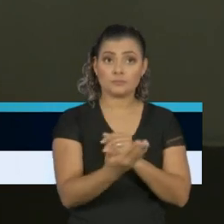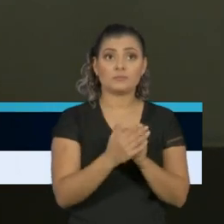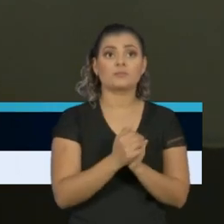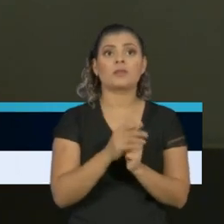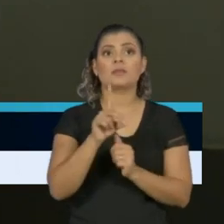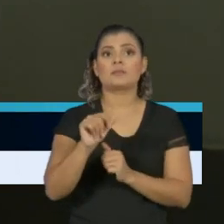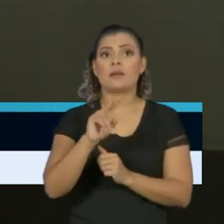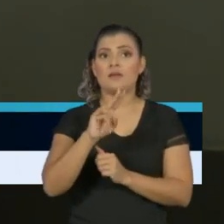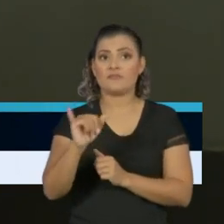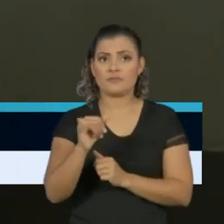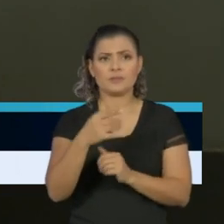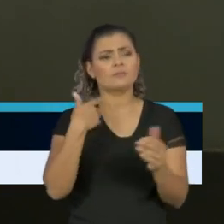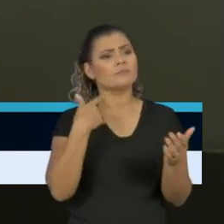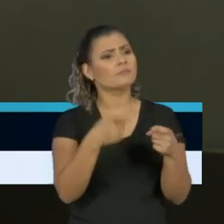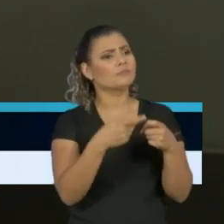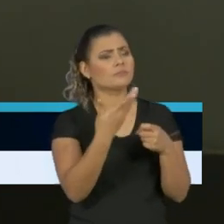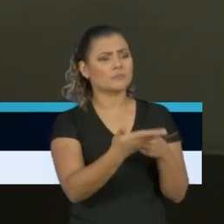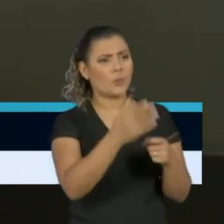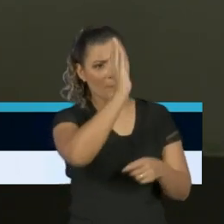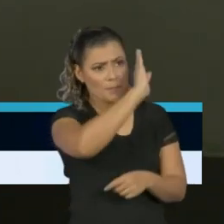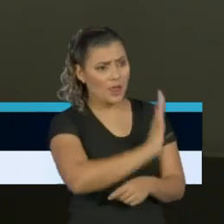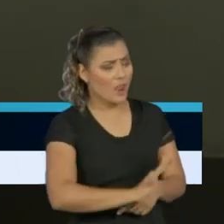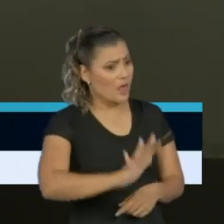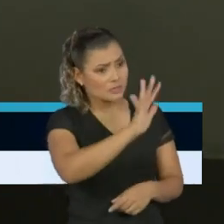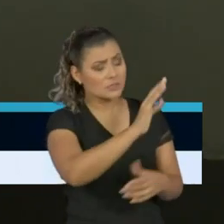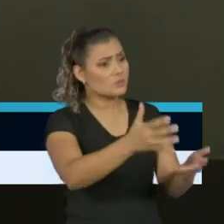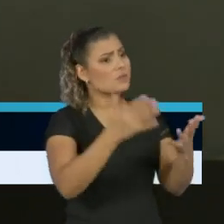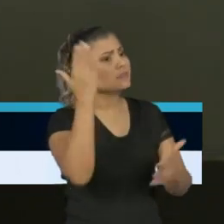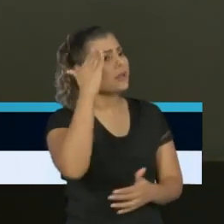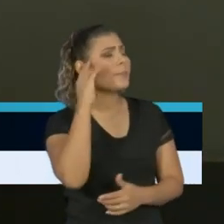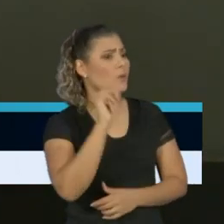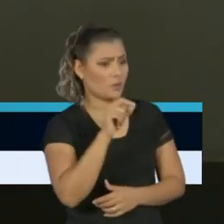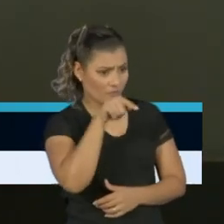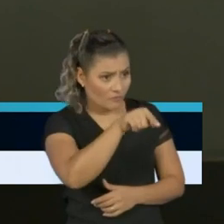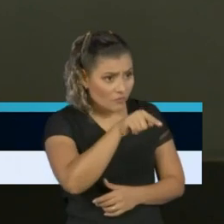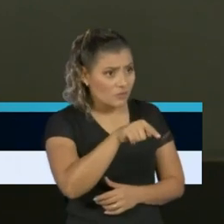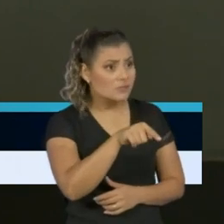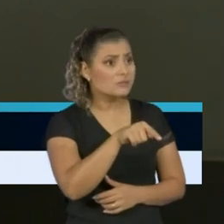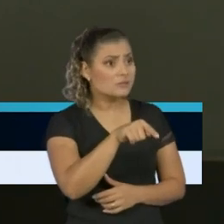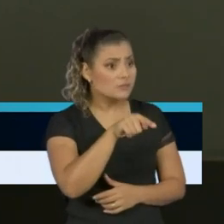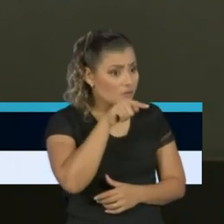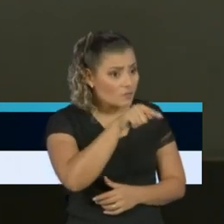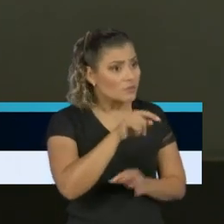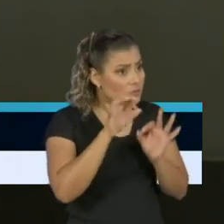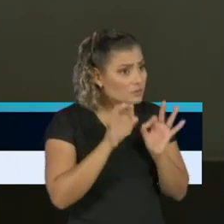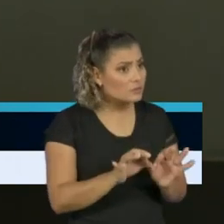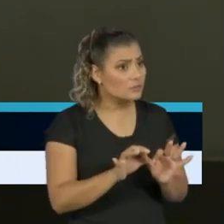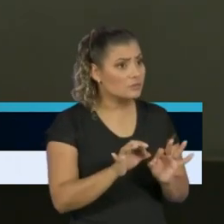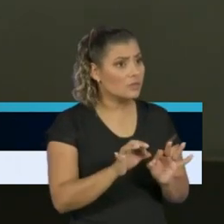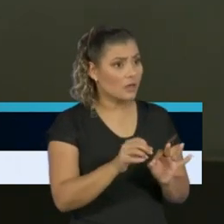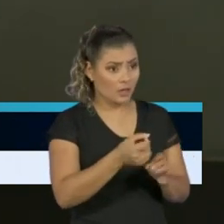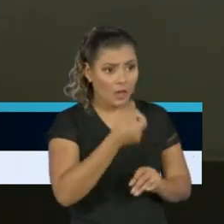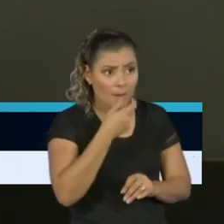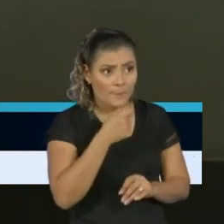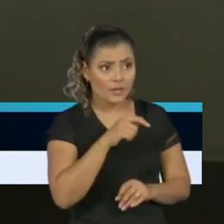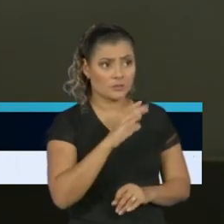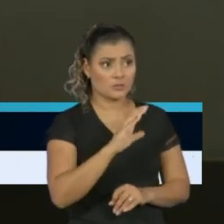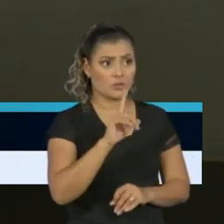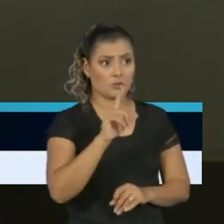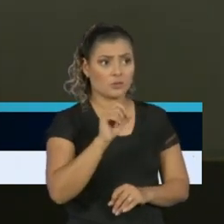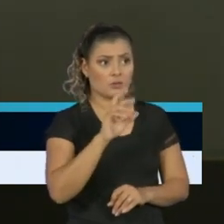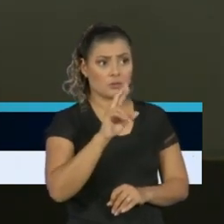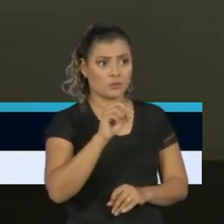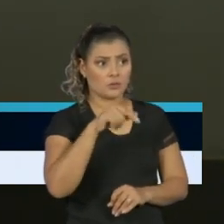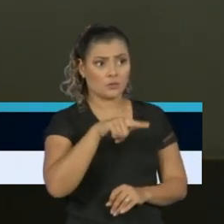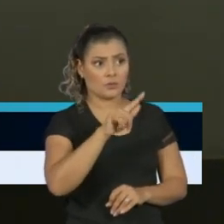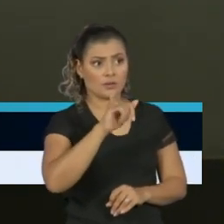doutor Davi Wip. Doutor, o Brasil inteiro quer saber, o senhor tomou ou não tomou a tal da cloroquina? E qual